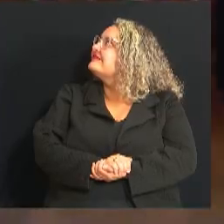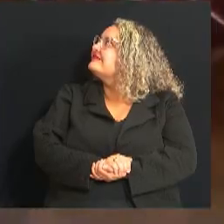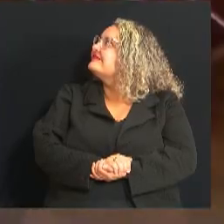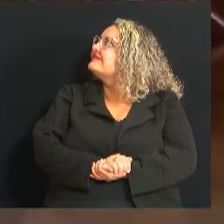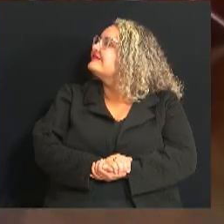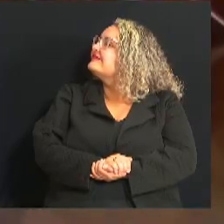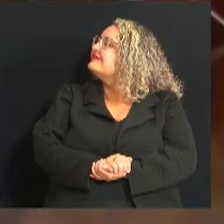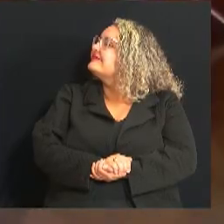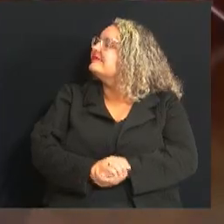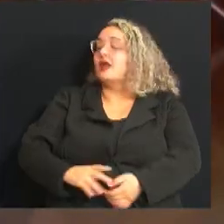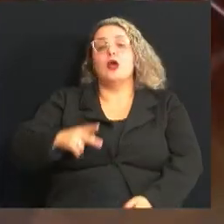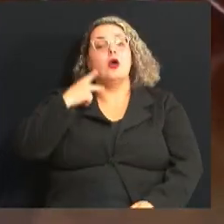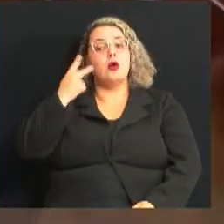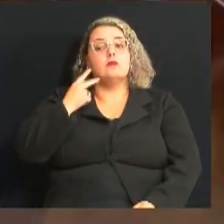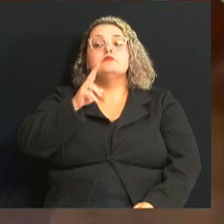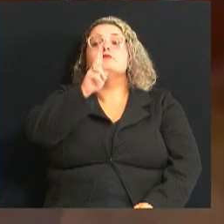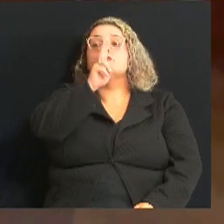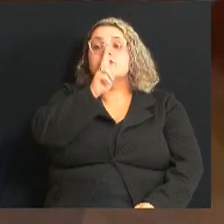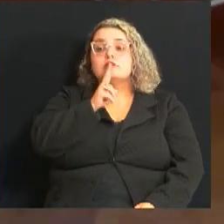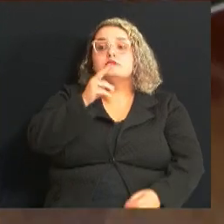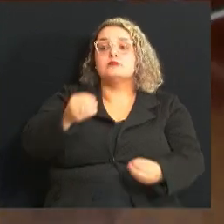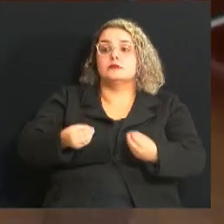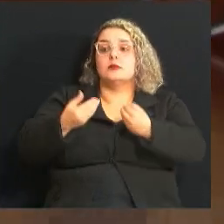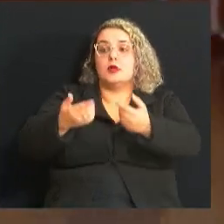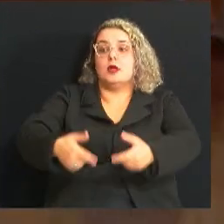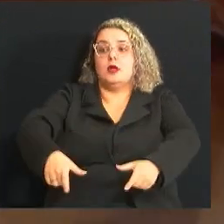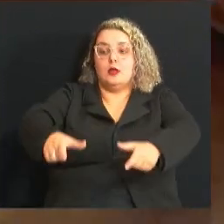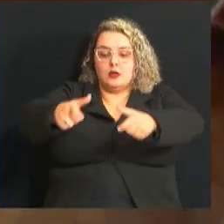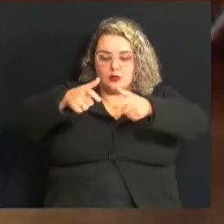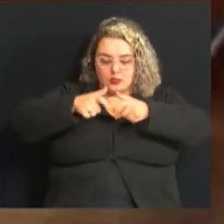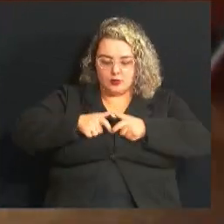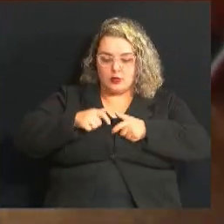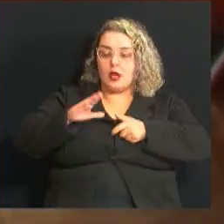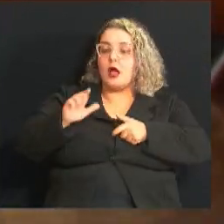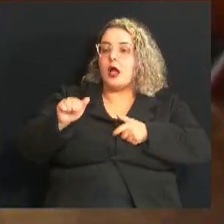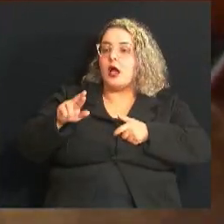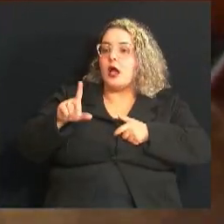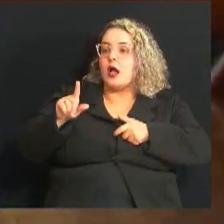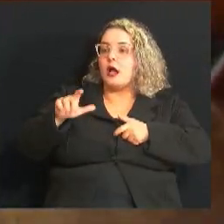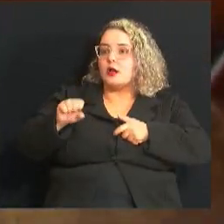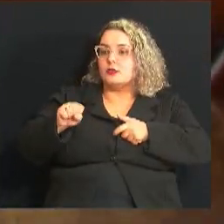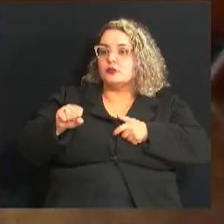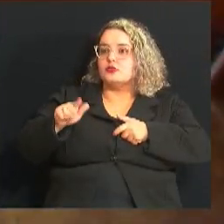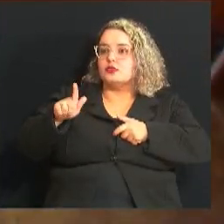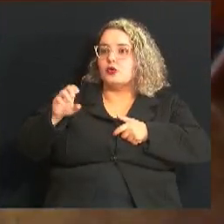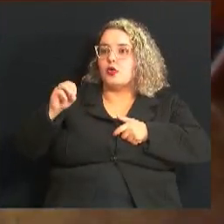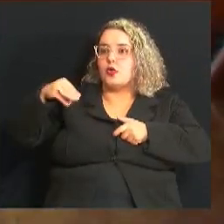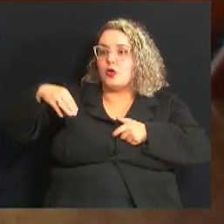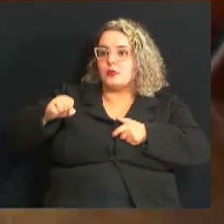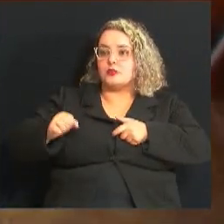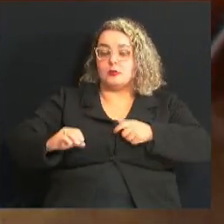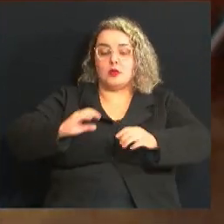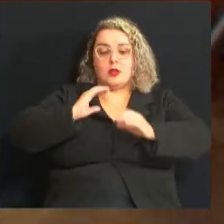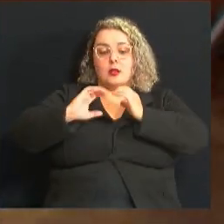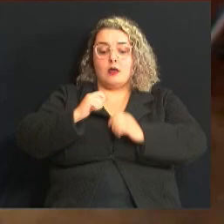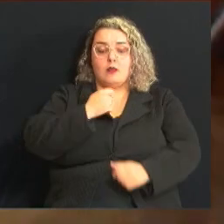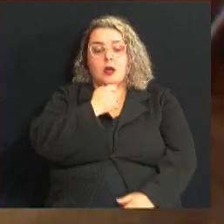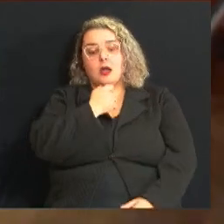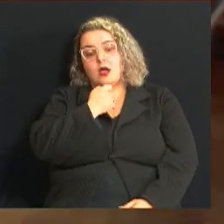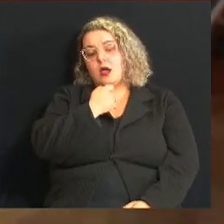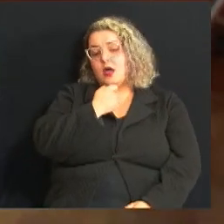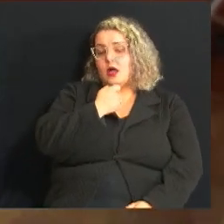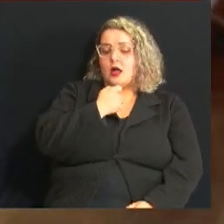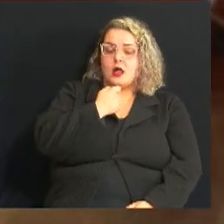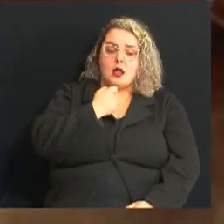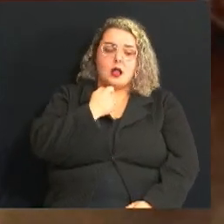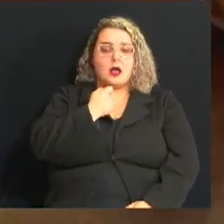O vereador Nelson Osseri entregou a medalha Carlos Gomes para o coral Tênis Clube de Campinas. A honraria é concedida